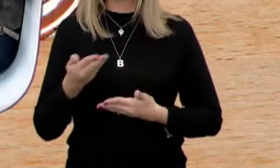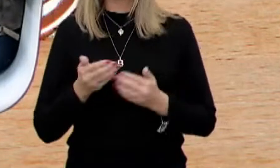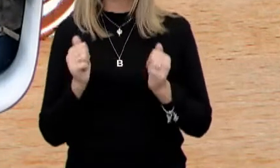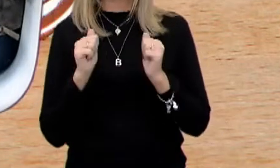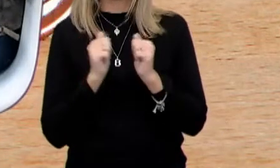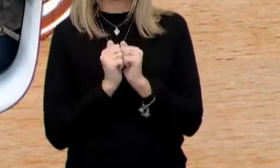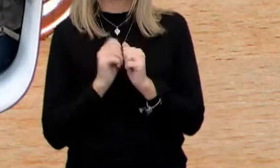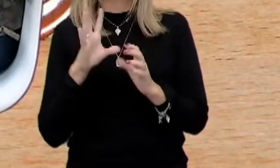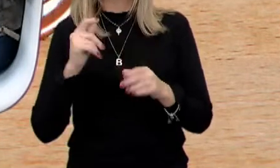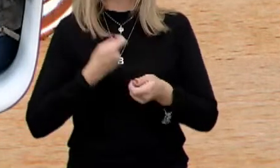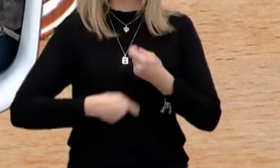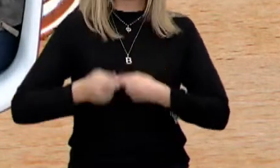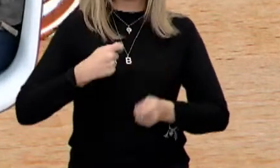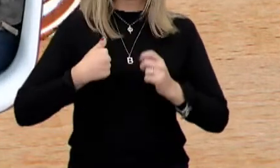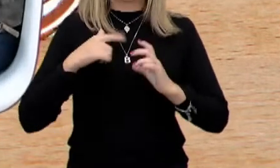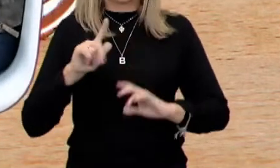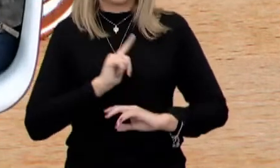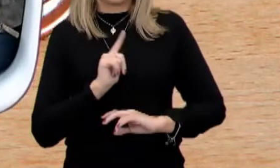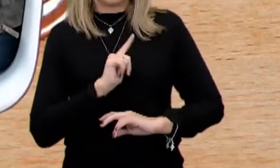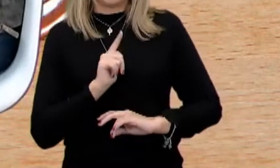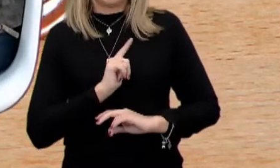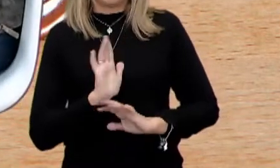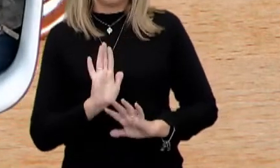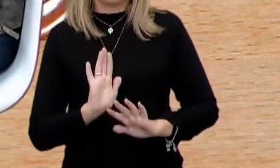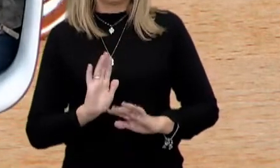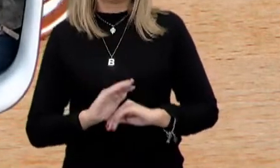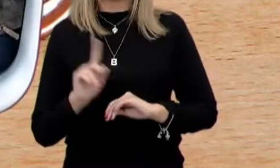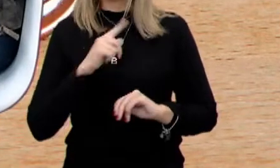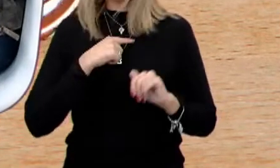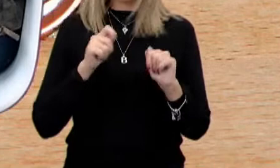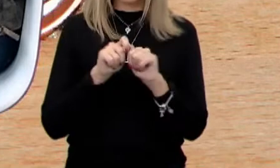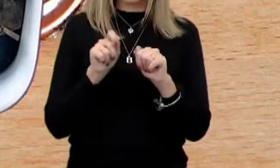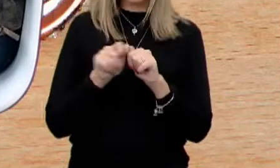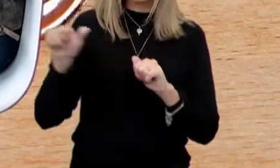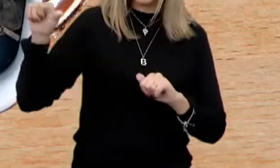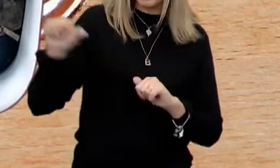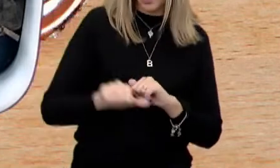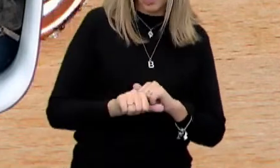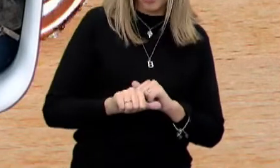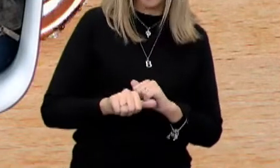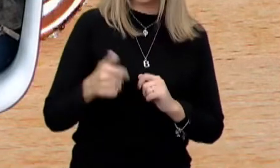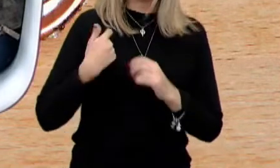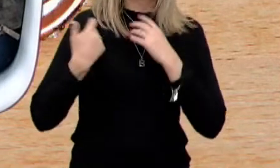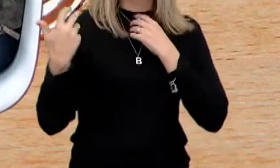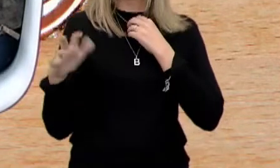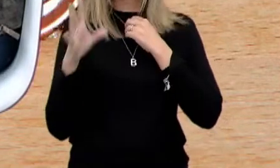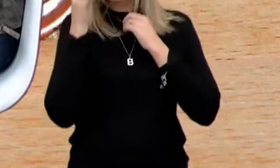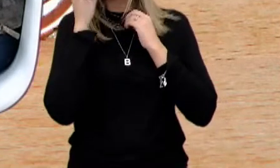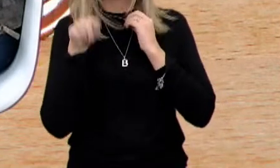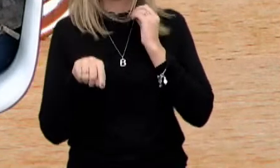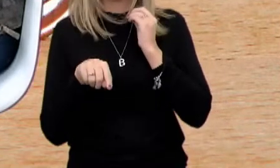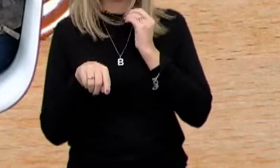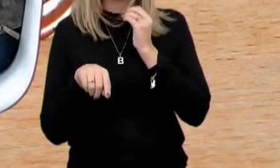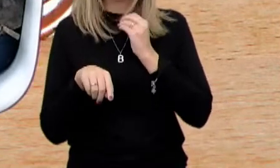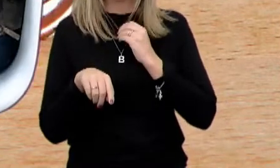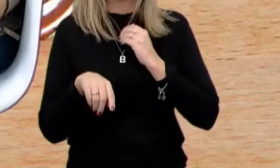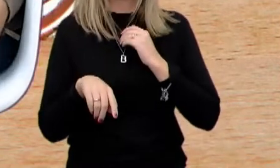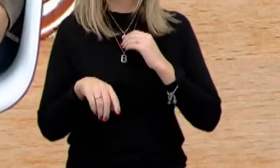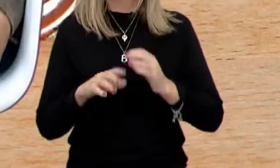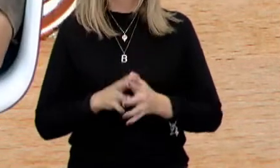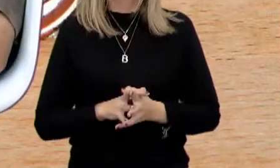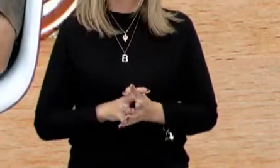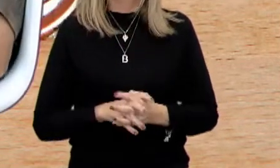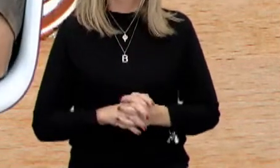toda a administração que eu tenho. Então, para não fazer mal feito, eu não quis estar presente lá também. Então,